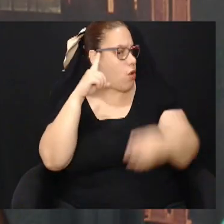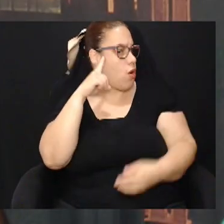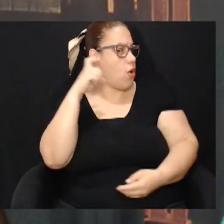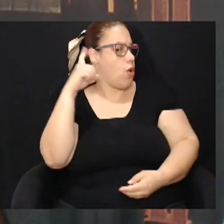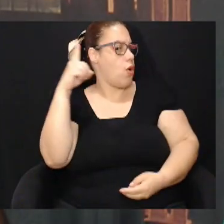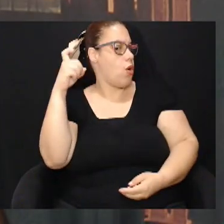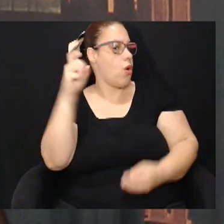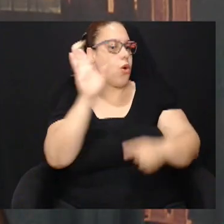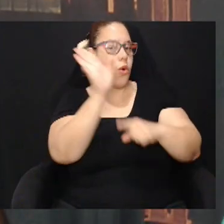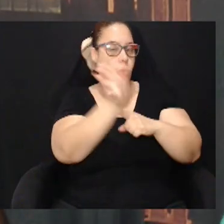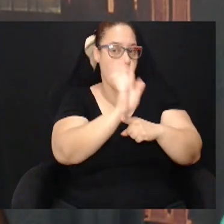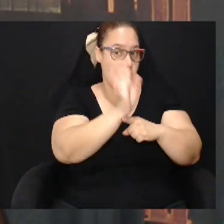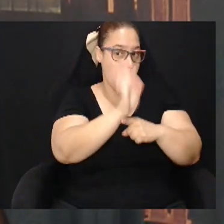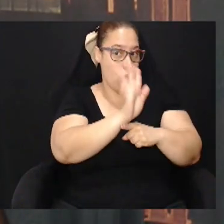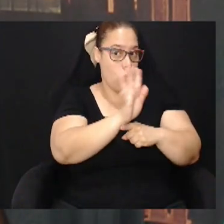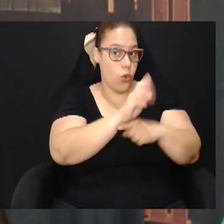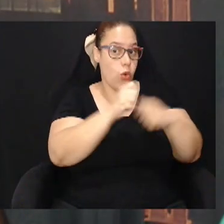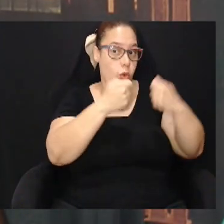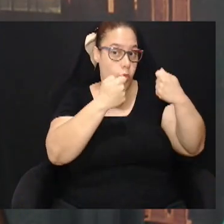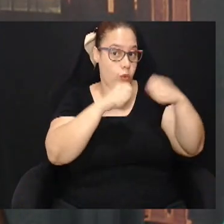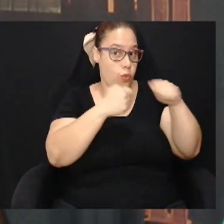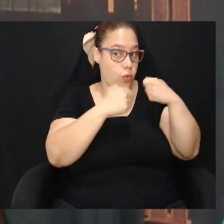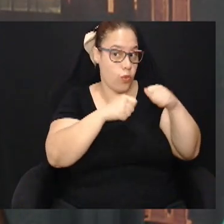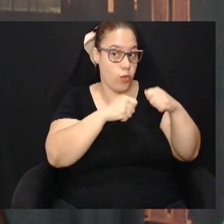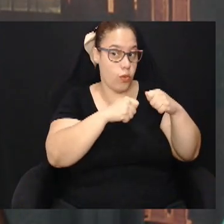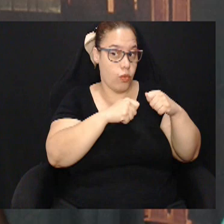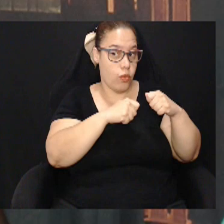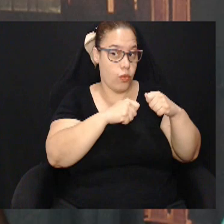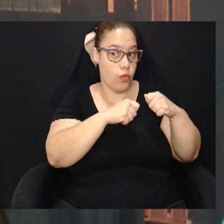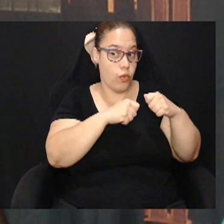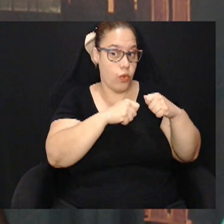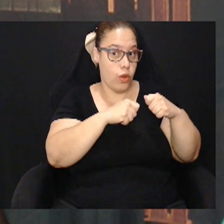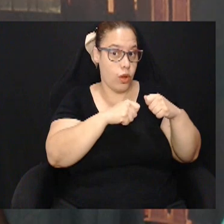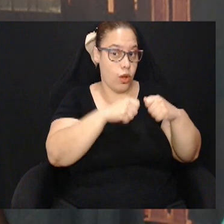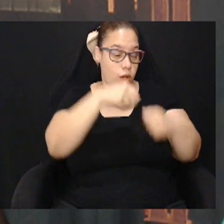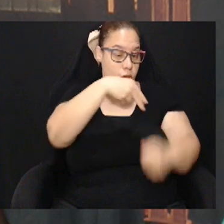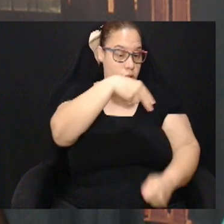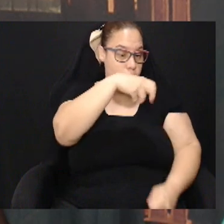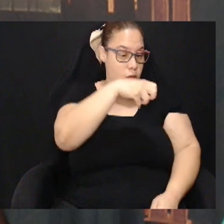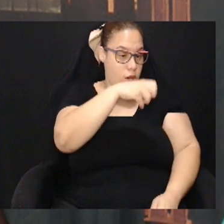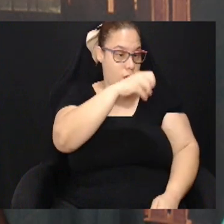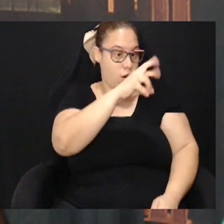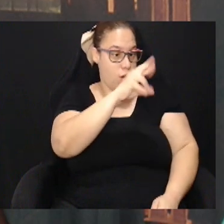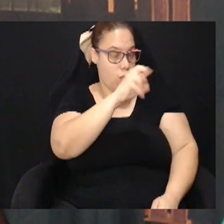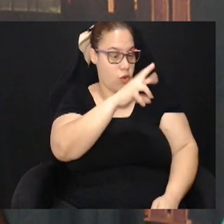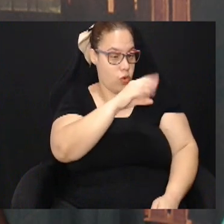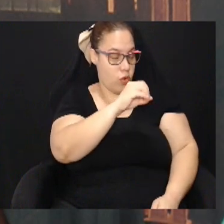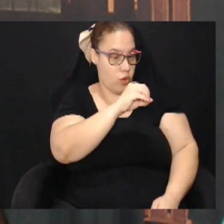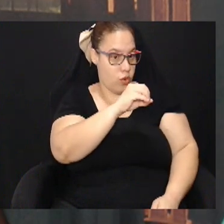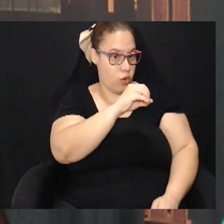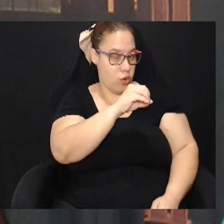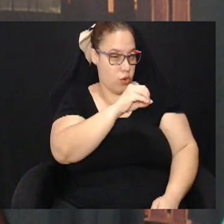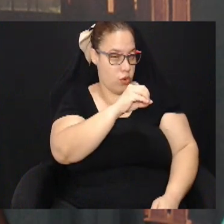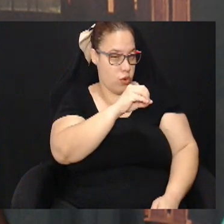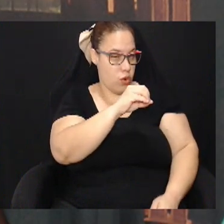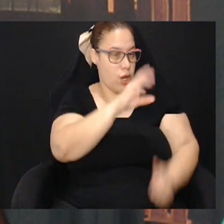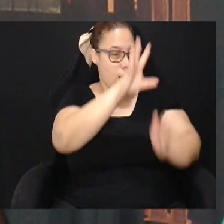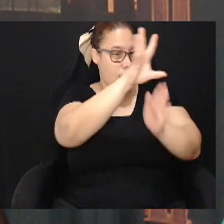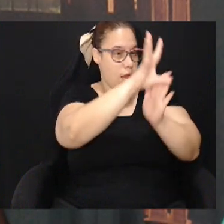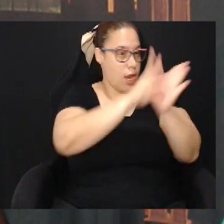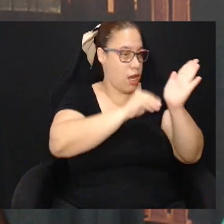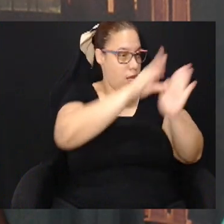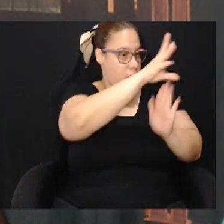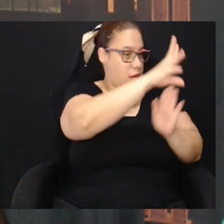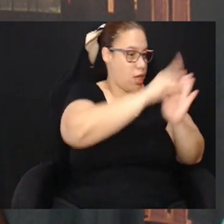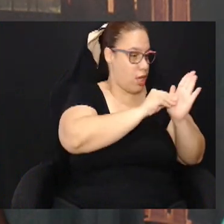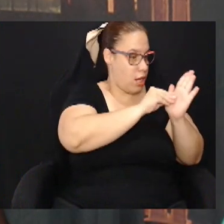filme, a gente precisa, tem uns neurônios que a gente chama de neurônios em espelho. E esses neurônios em espelho, eles fazem o que a gente chama de